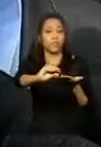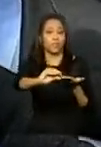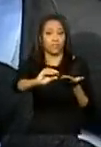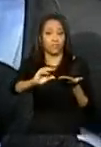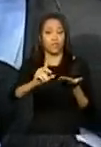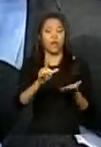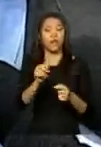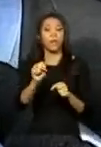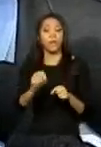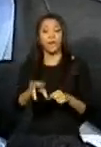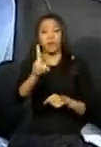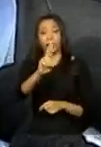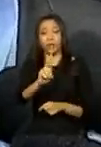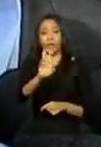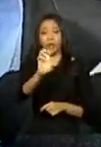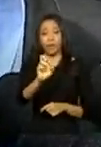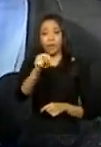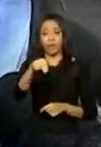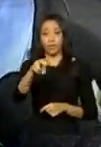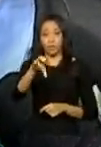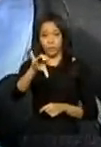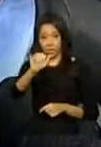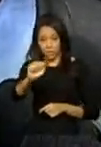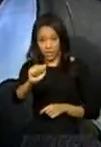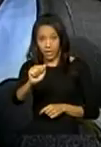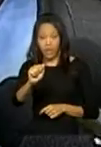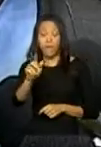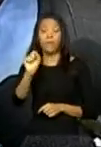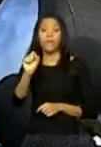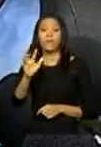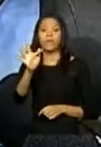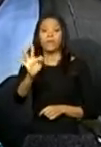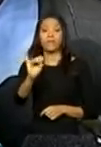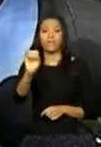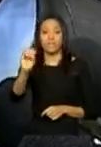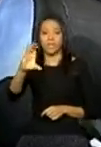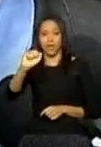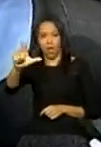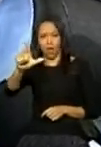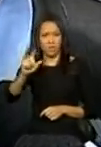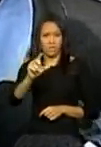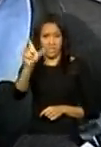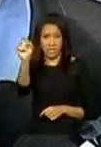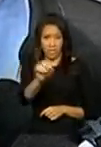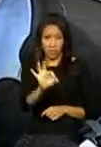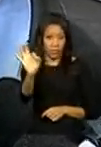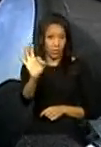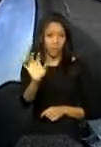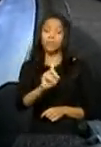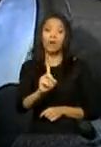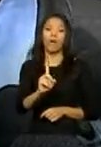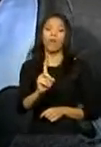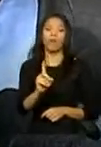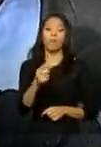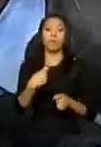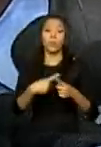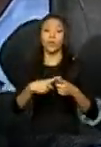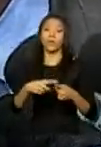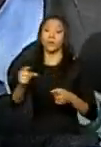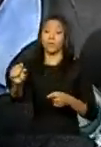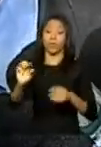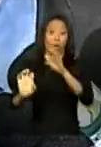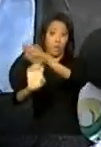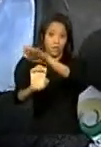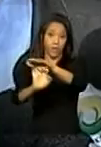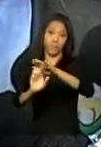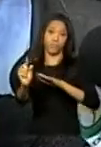fiscal. Agora, não pode ser 100%, porque 100% o privado não bota nada. Ele é o dinheiro público que deveria